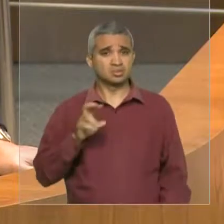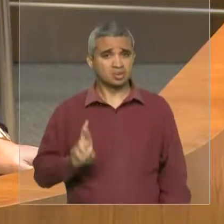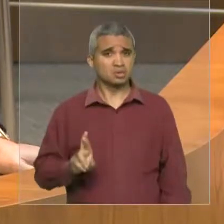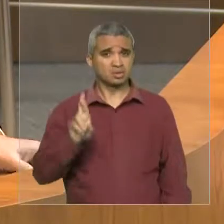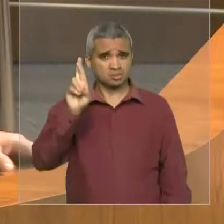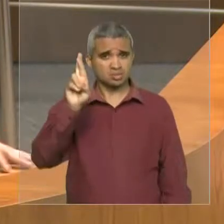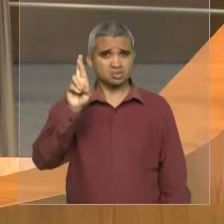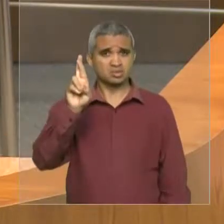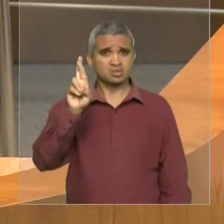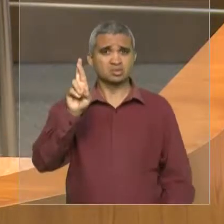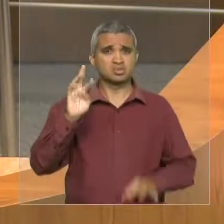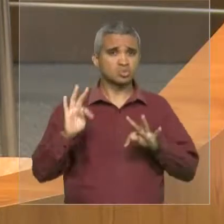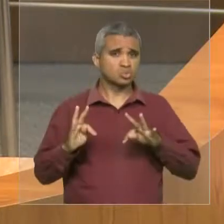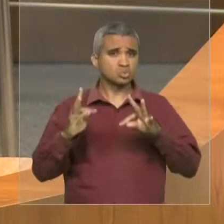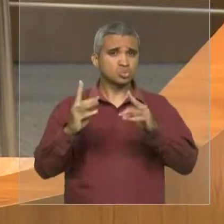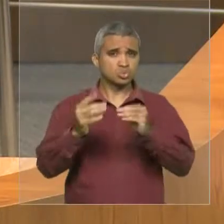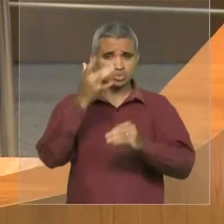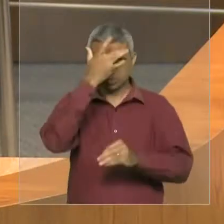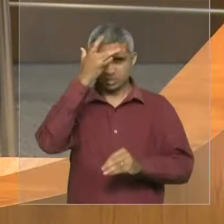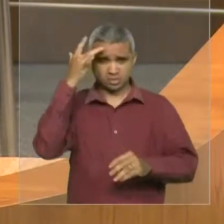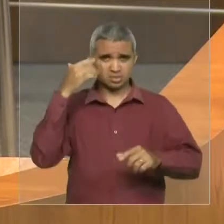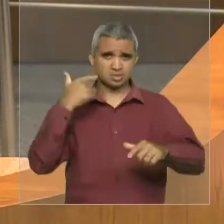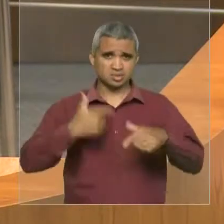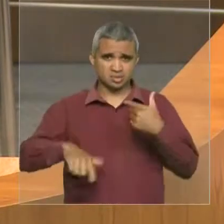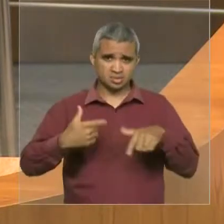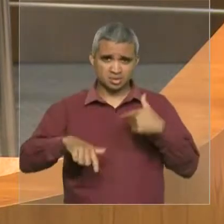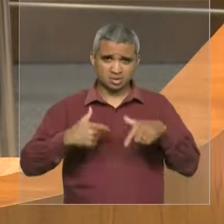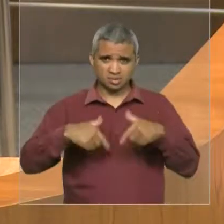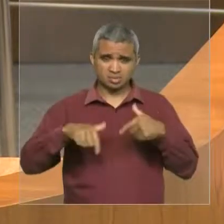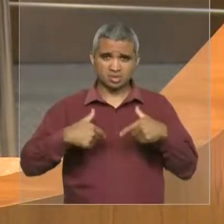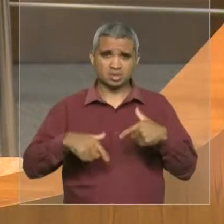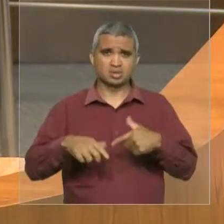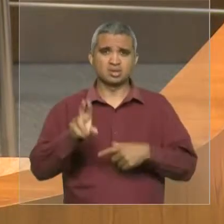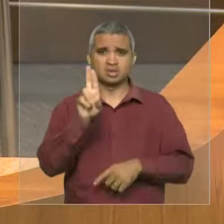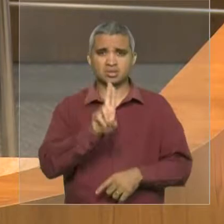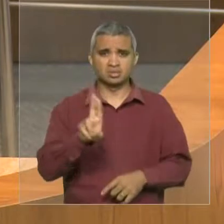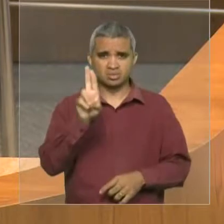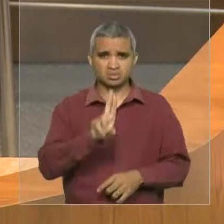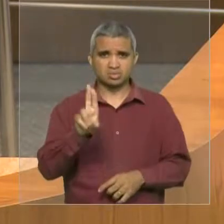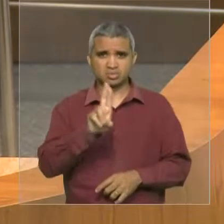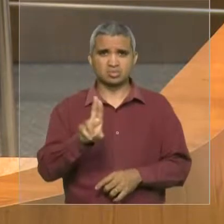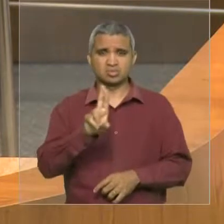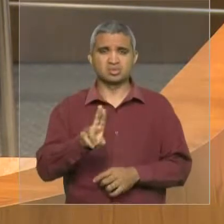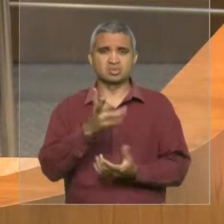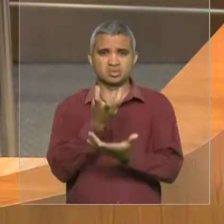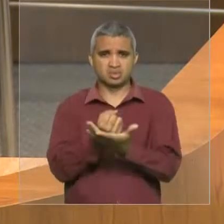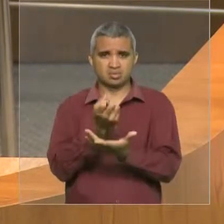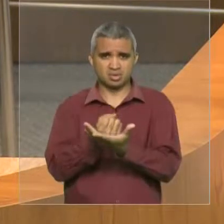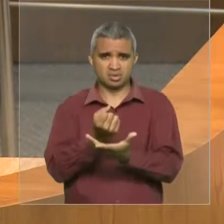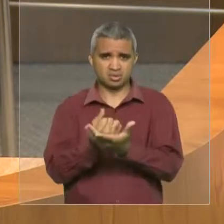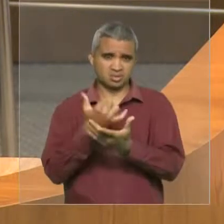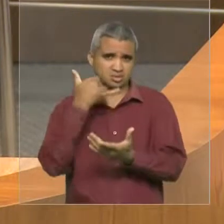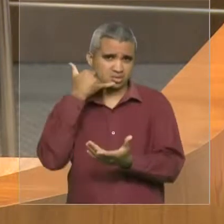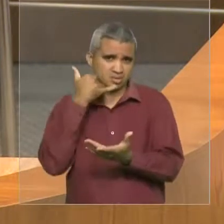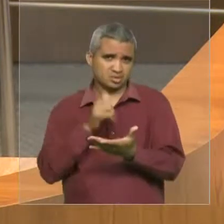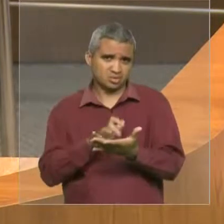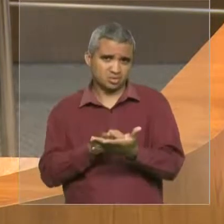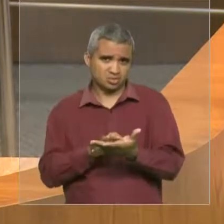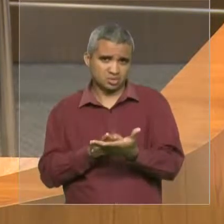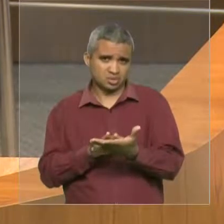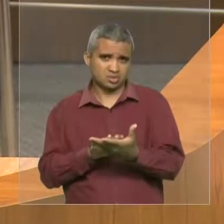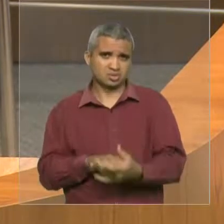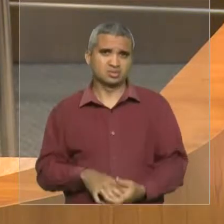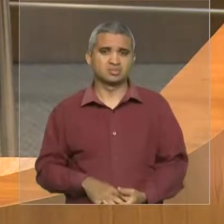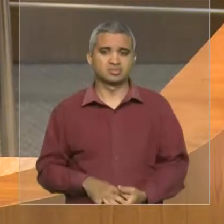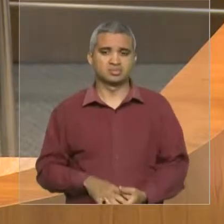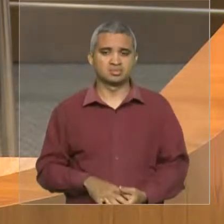que sustentam suas famílias através do uso do aplicativo. Venho aqui em nome